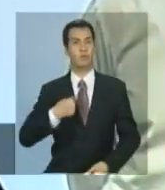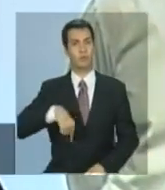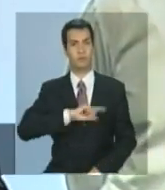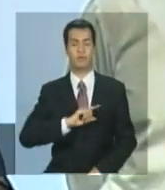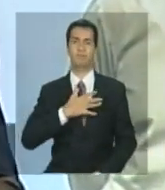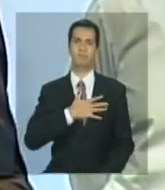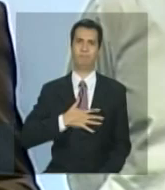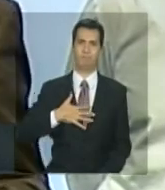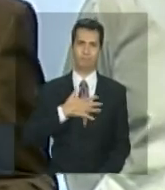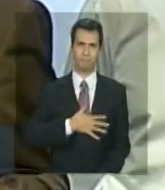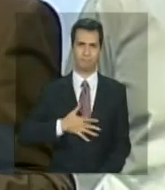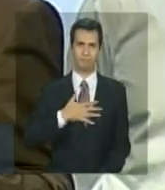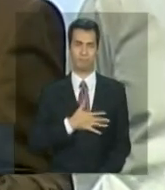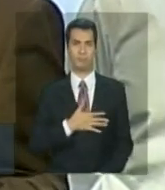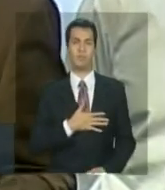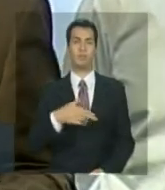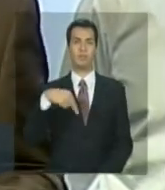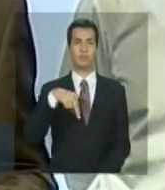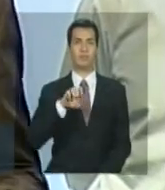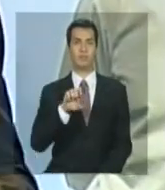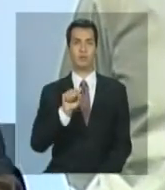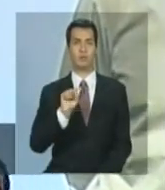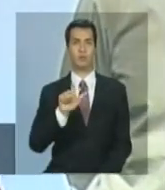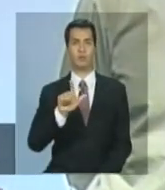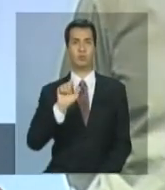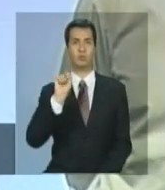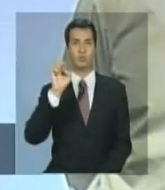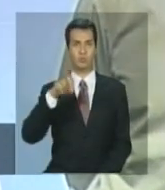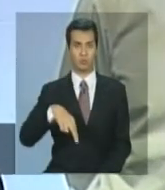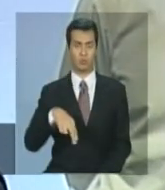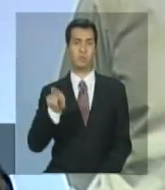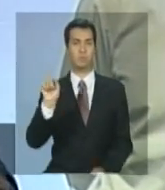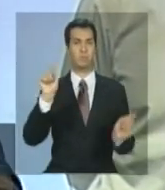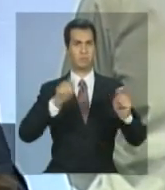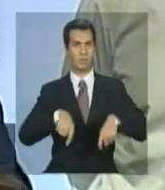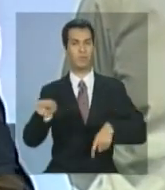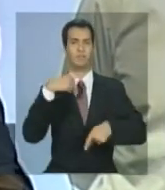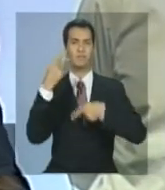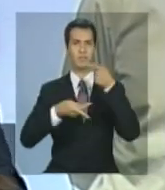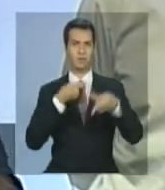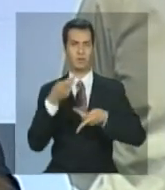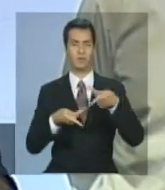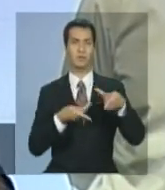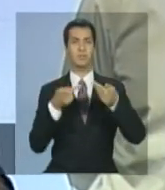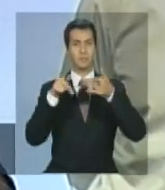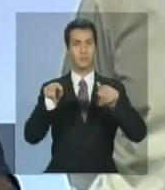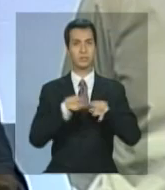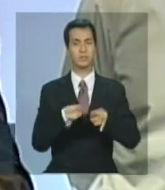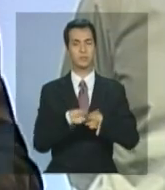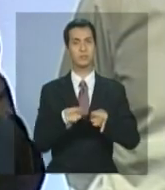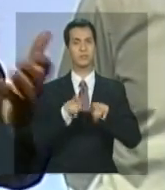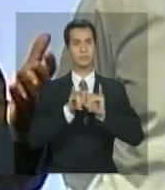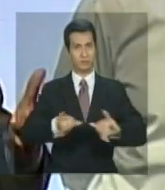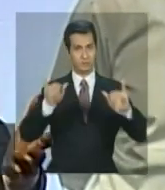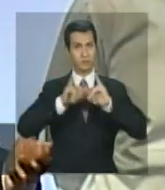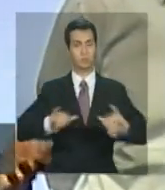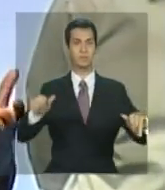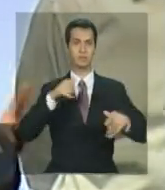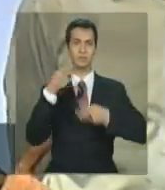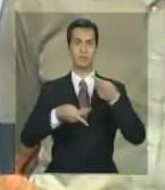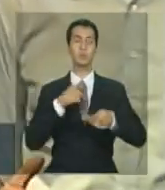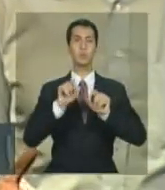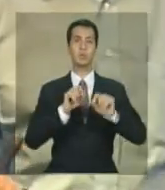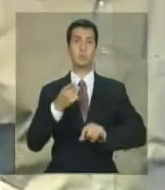satisfação muito grande, o Nelson depois pode até comentar um pouquinho mais detalhadamente algumas informações a respeito disso, quando nós fizemos